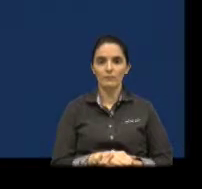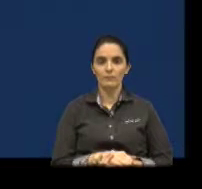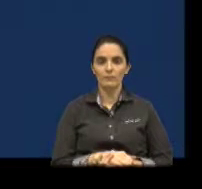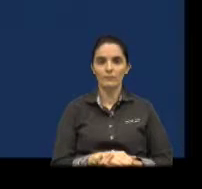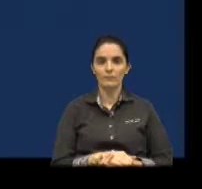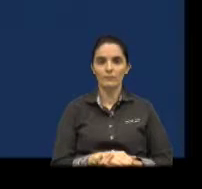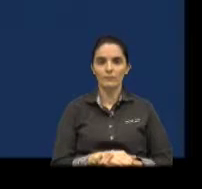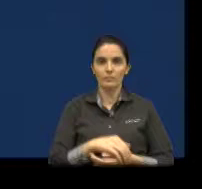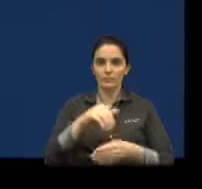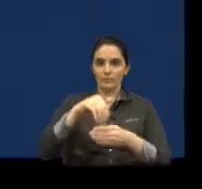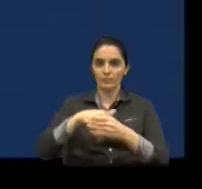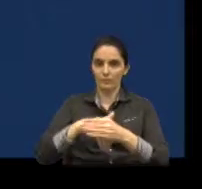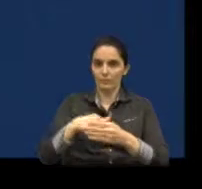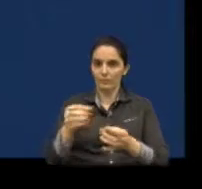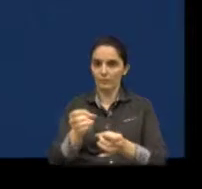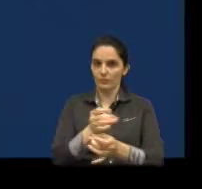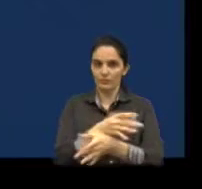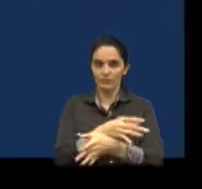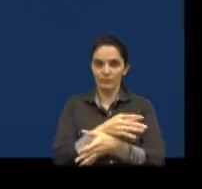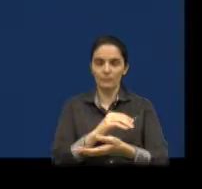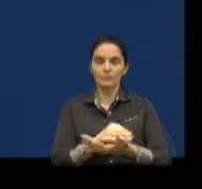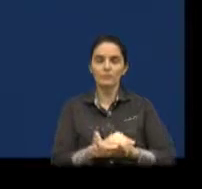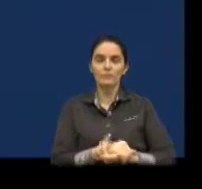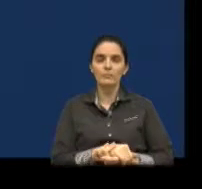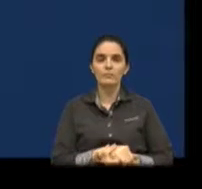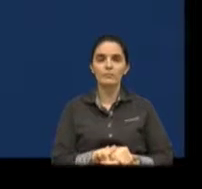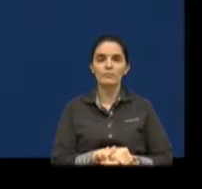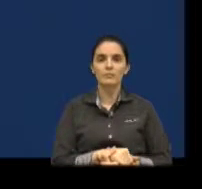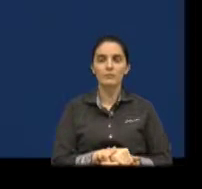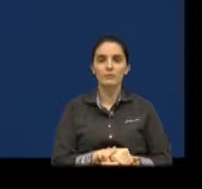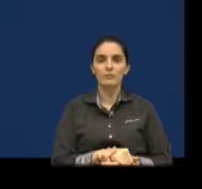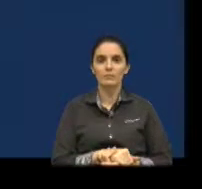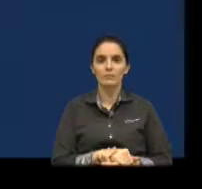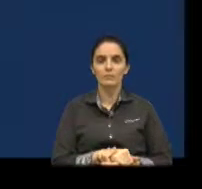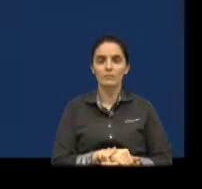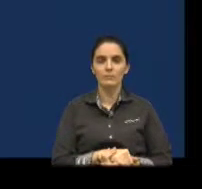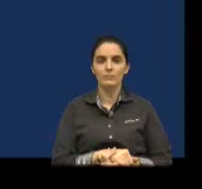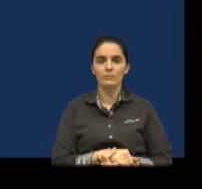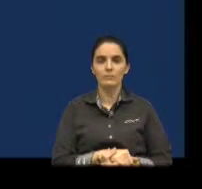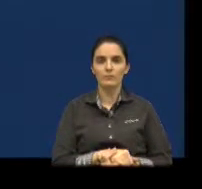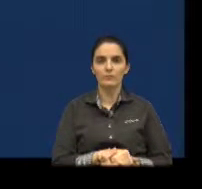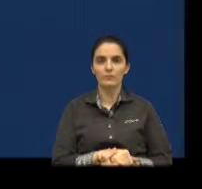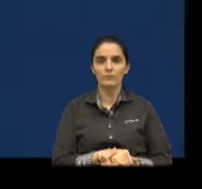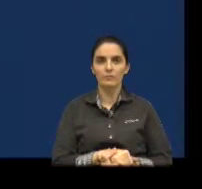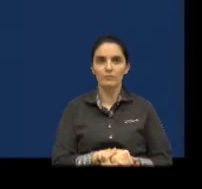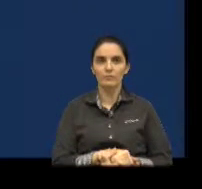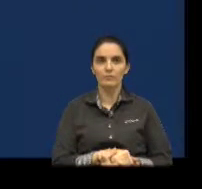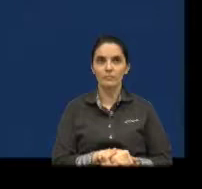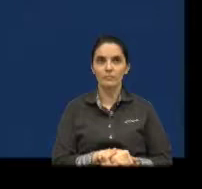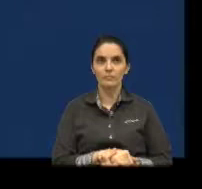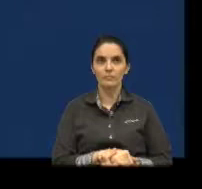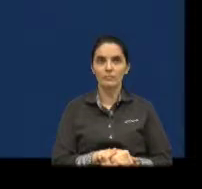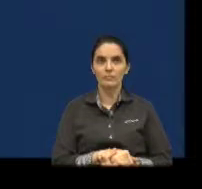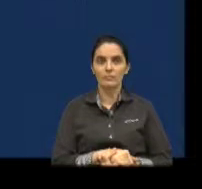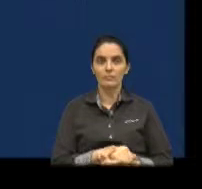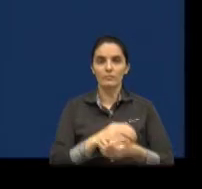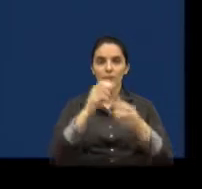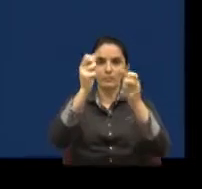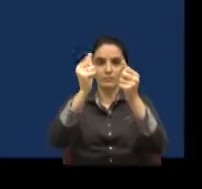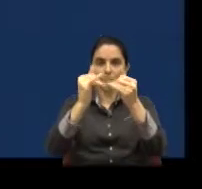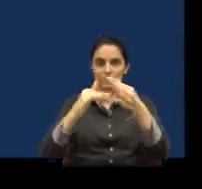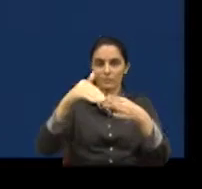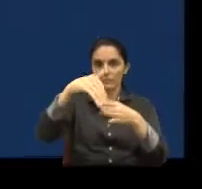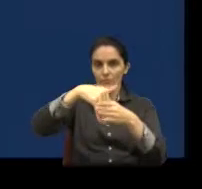Está encerrada a votação. Desejo justificar, senhor presidente. Para justificar o